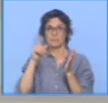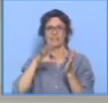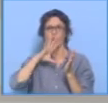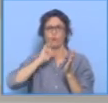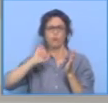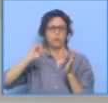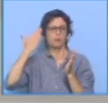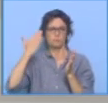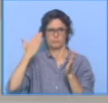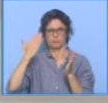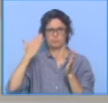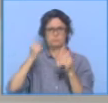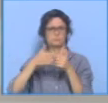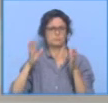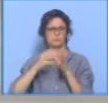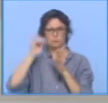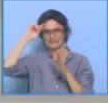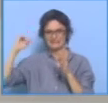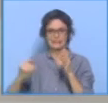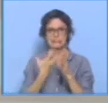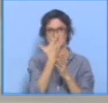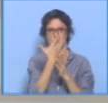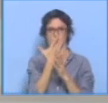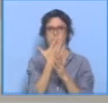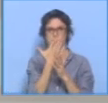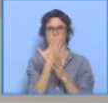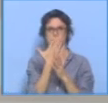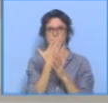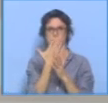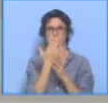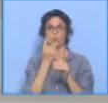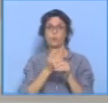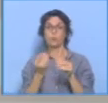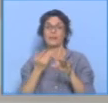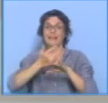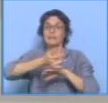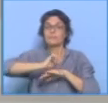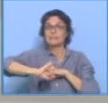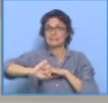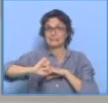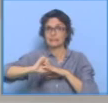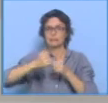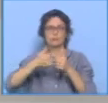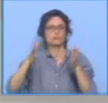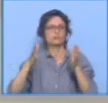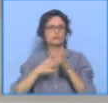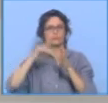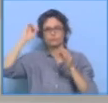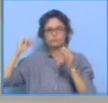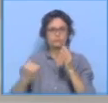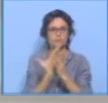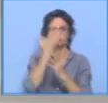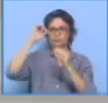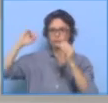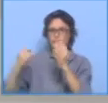a criatura. E dizendo, porque nele foram criadas todas as coisas. Nele foram